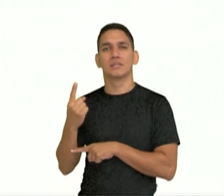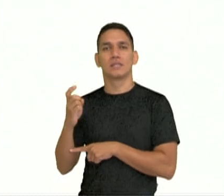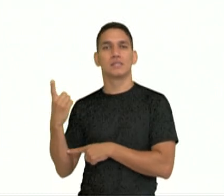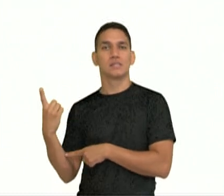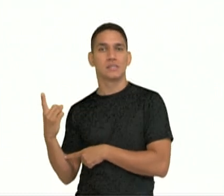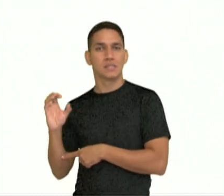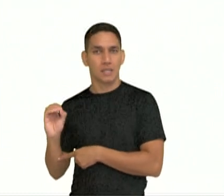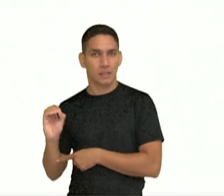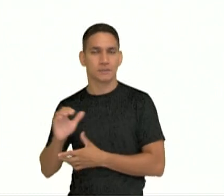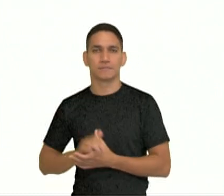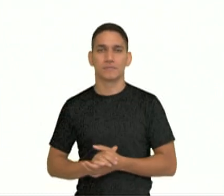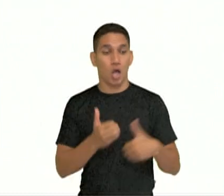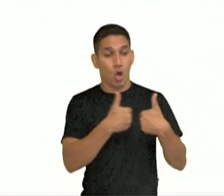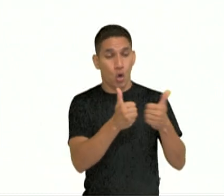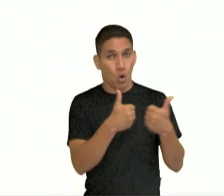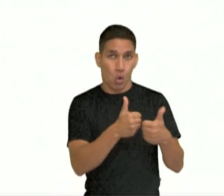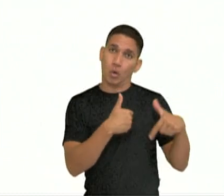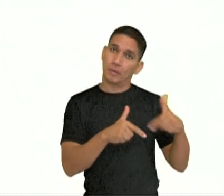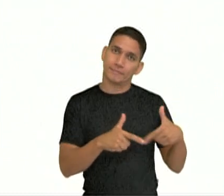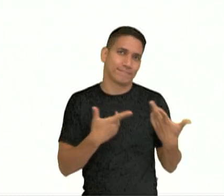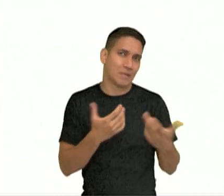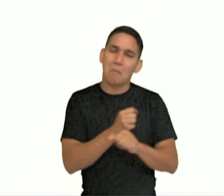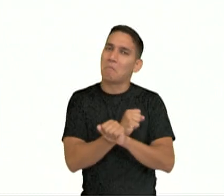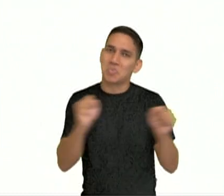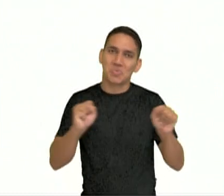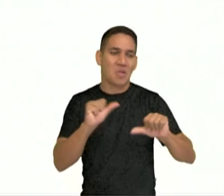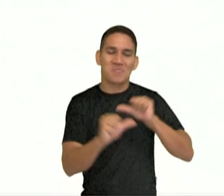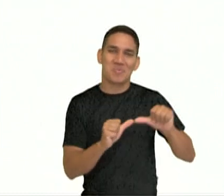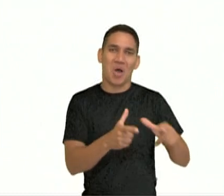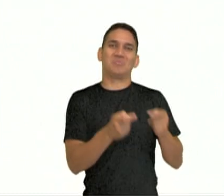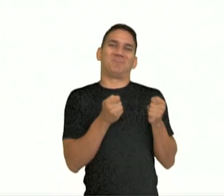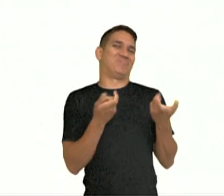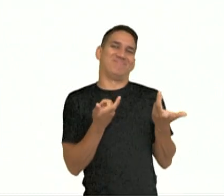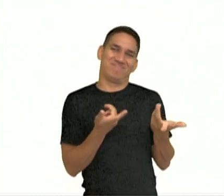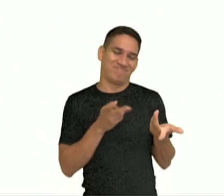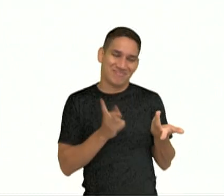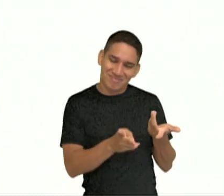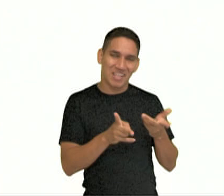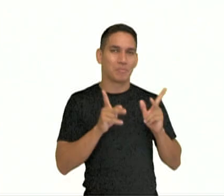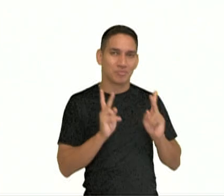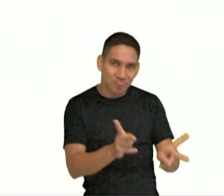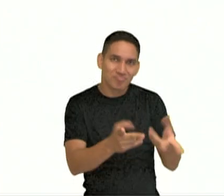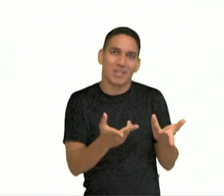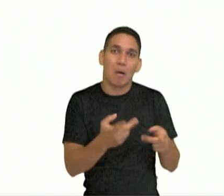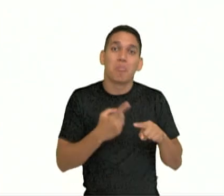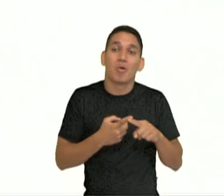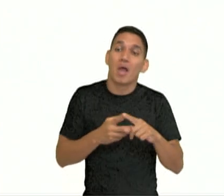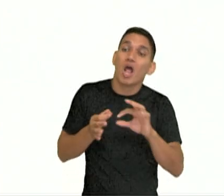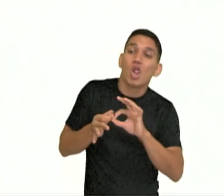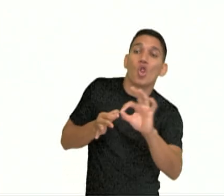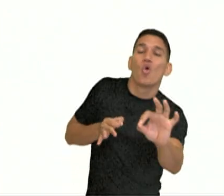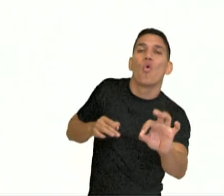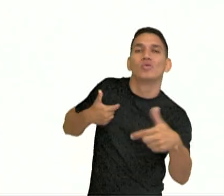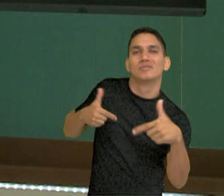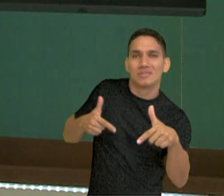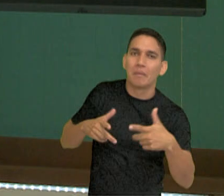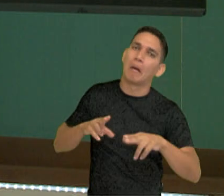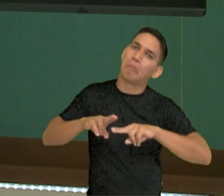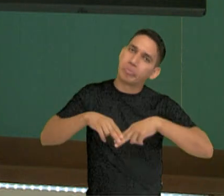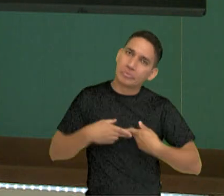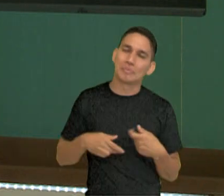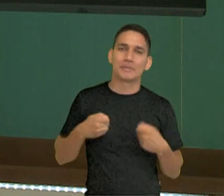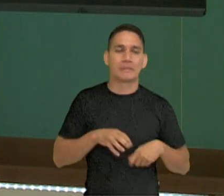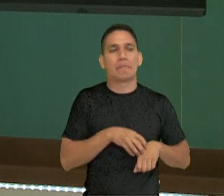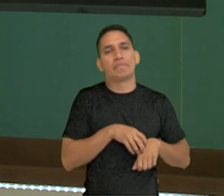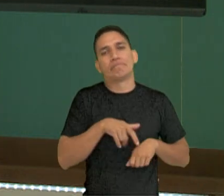R$110. O ônibus do trabalho, não tem como, né? Não tem como negociar. E provavelmente ela não mora tão perto do trabalho, não dá para fazer